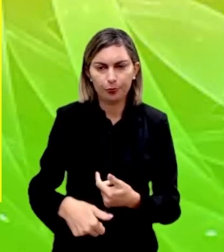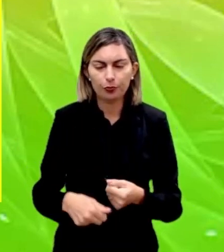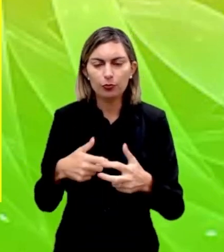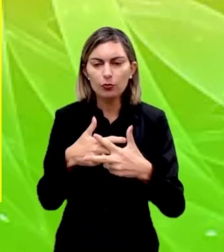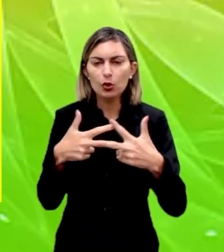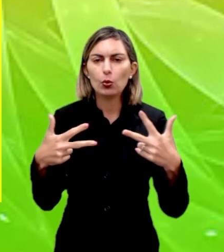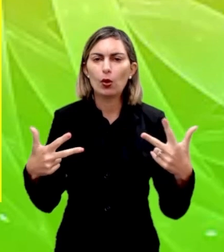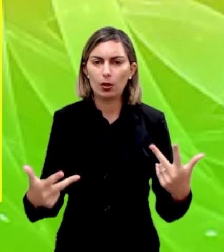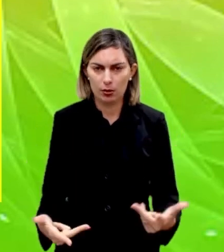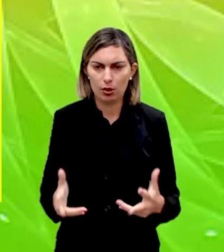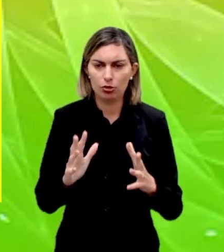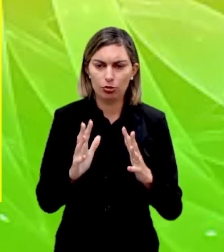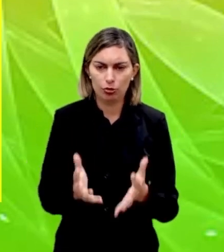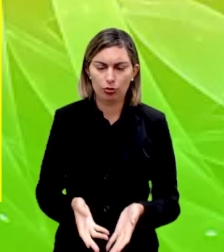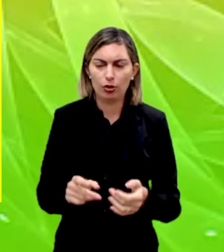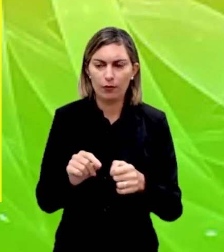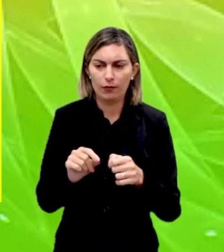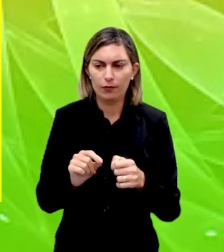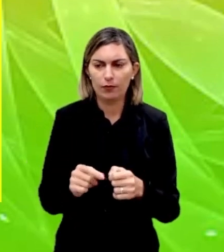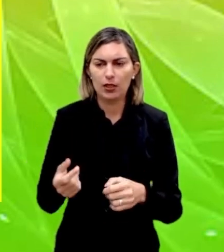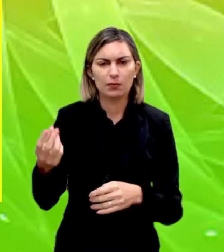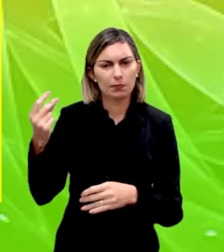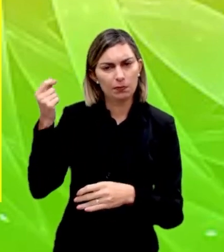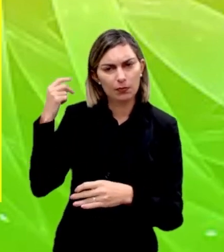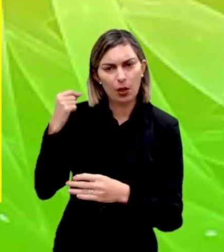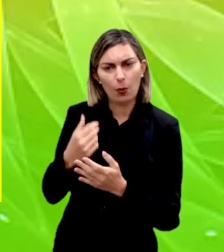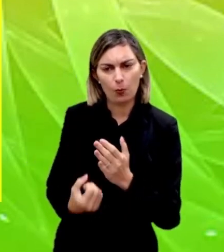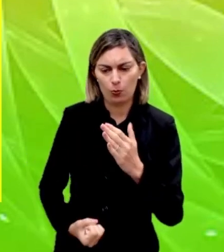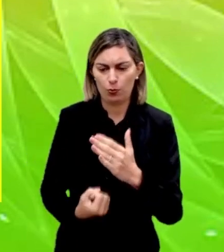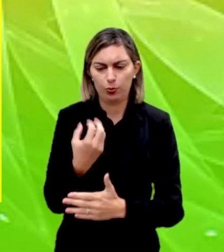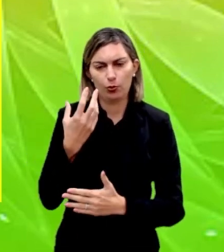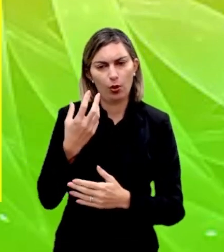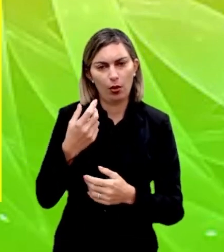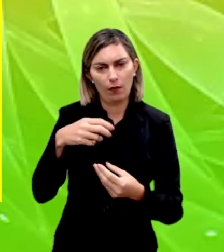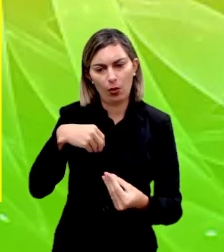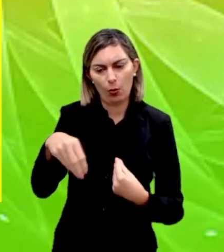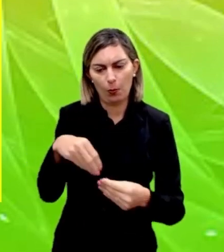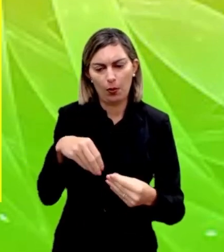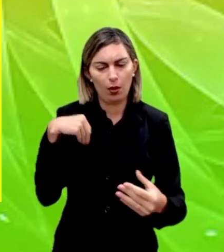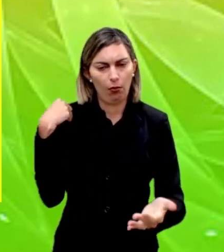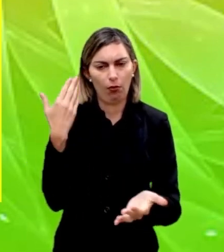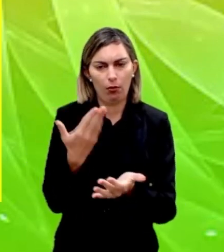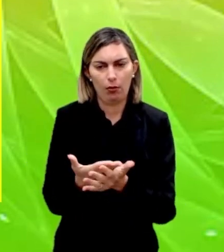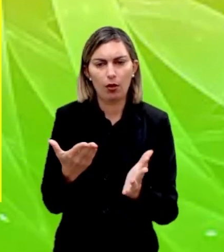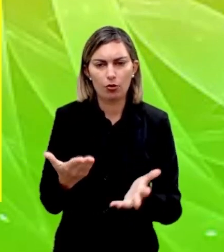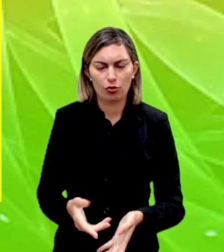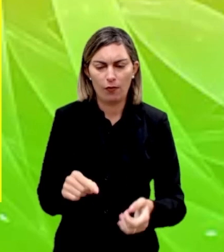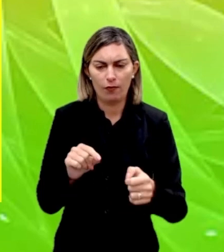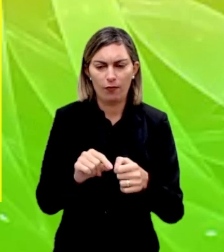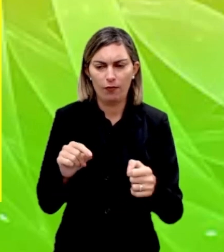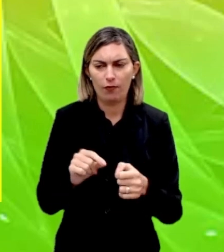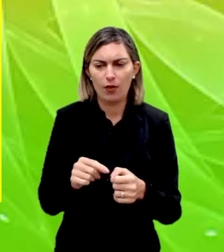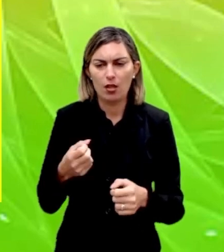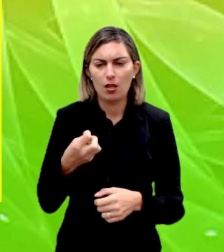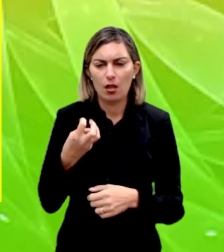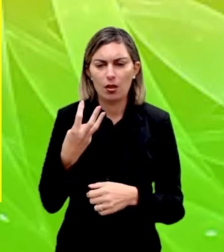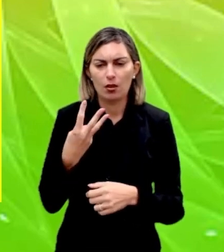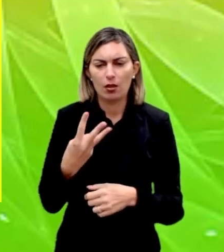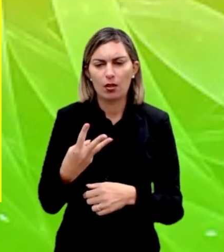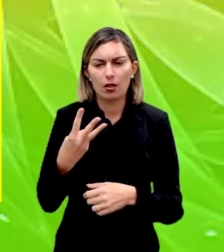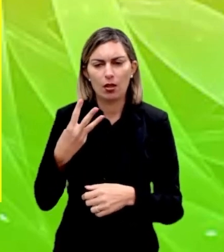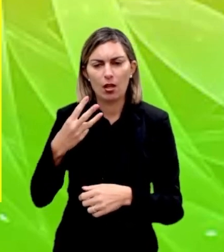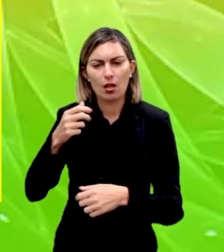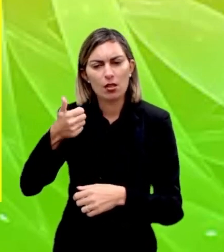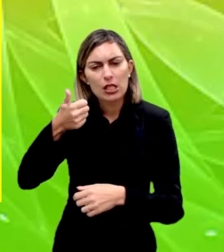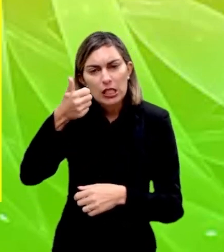atualidade já se produziu, desde que se inventou o plástico até agora, já se produziram 13